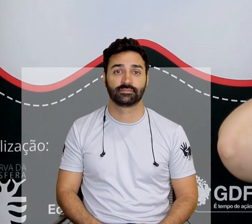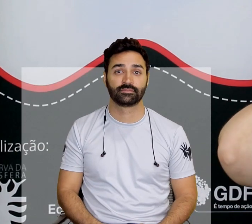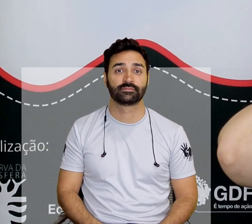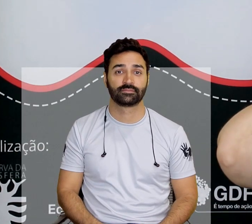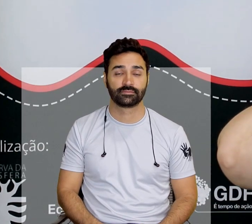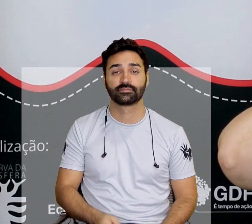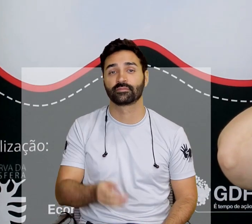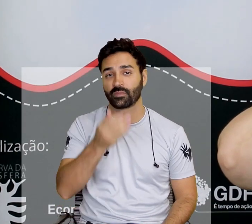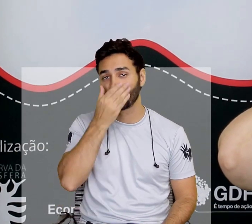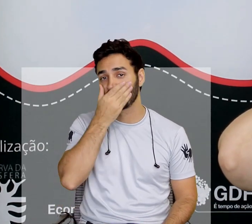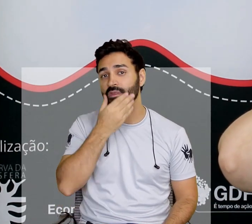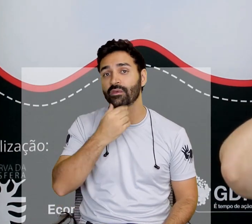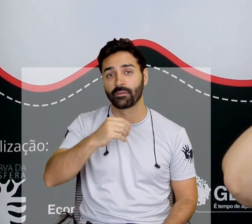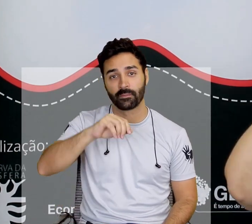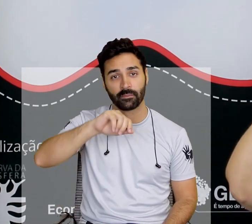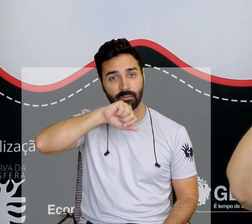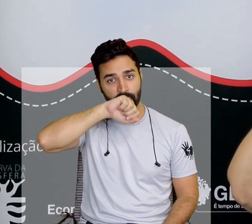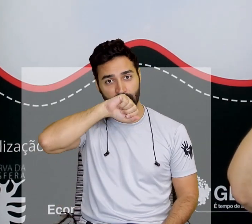Pai.